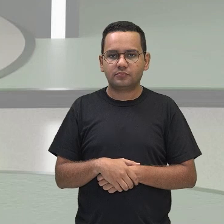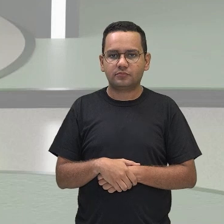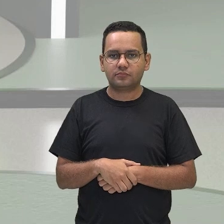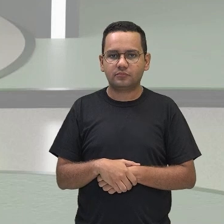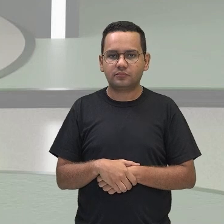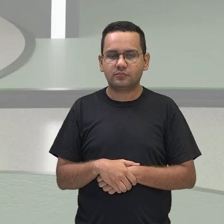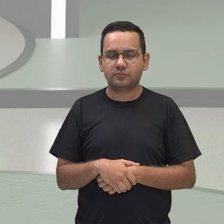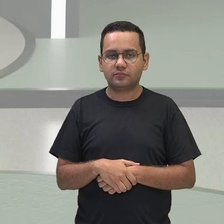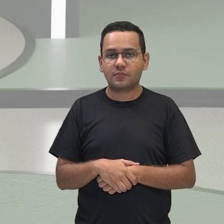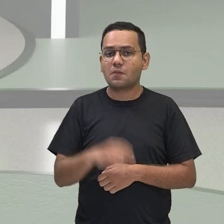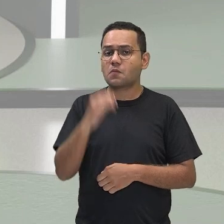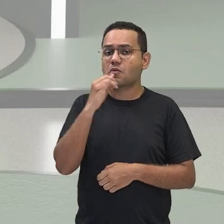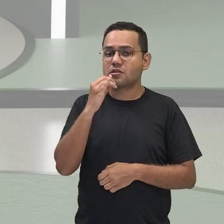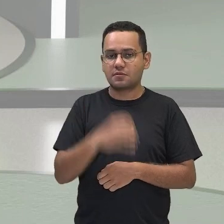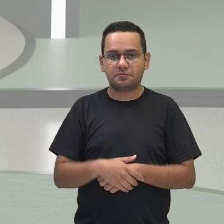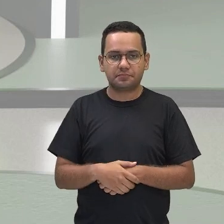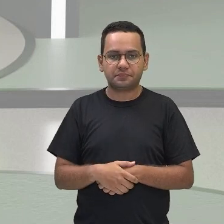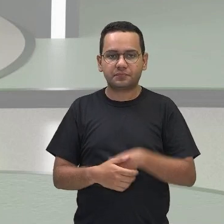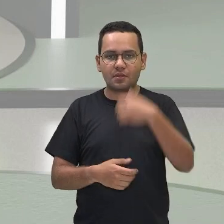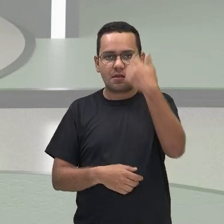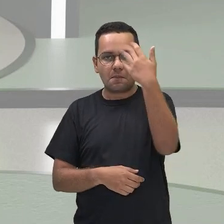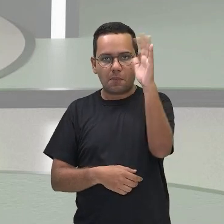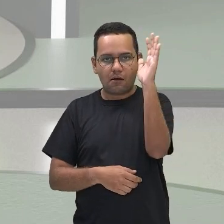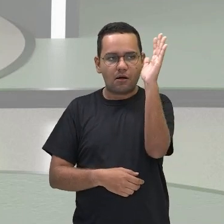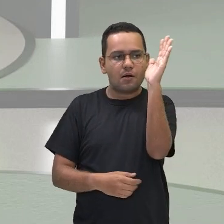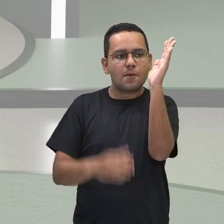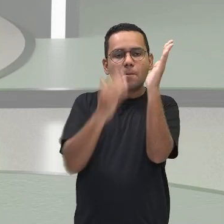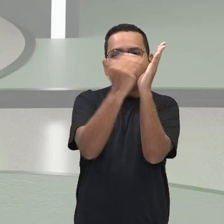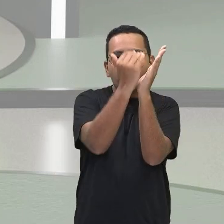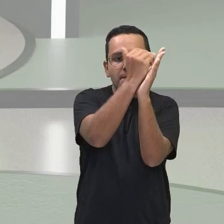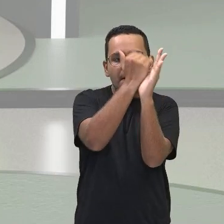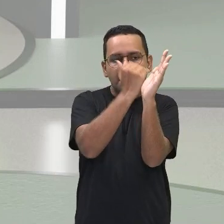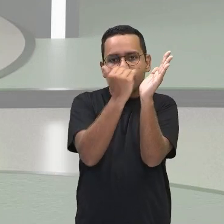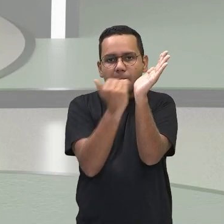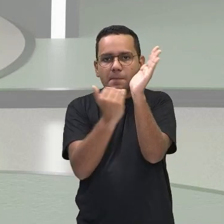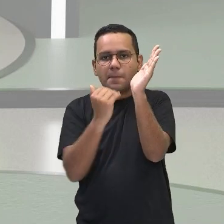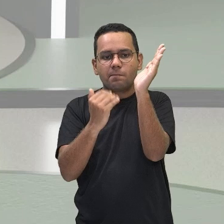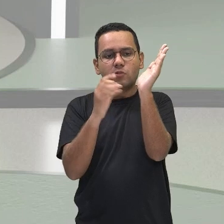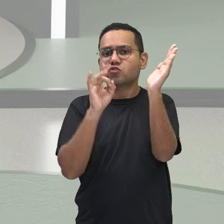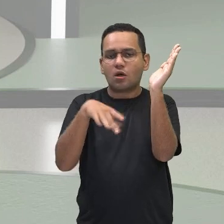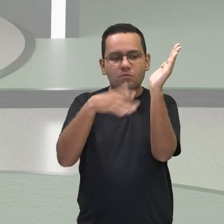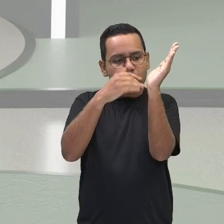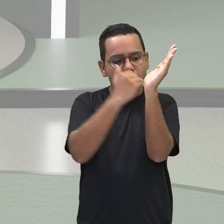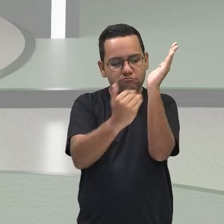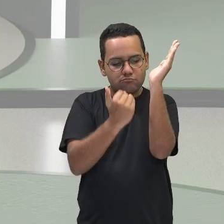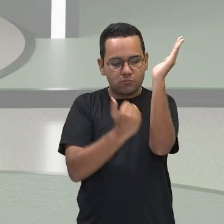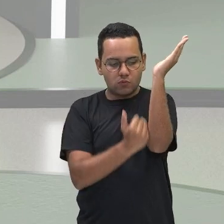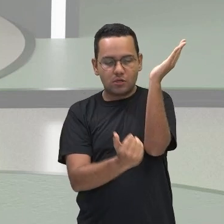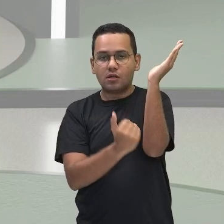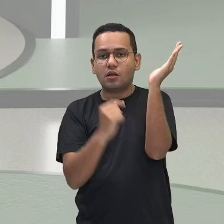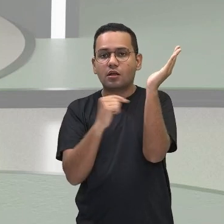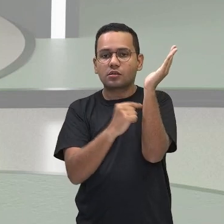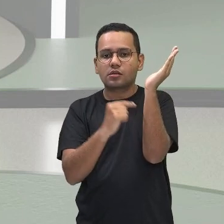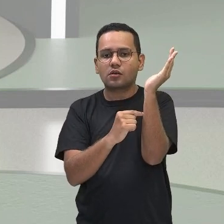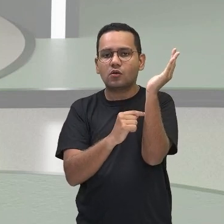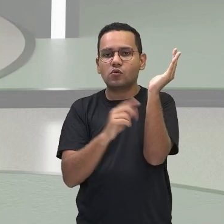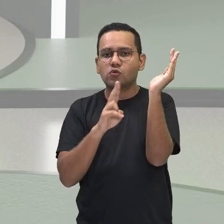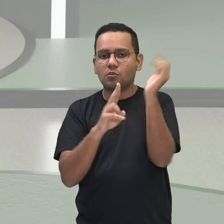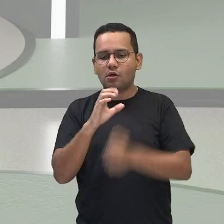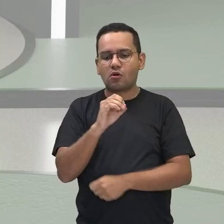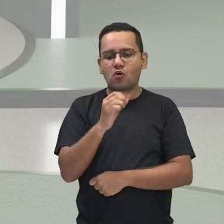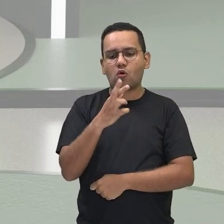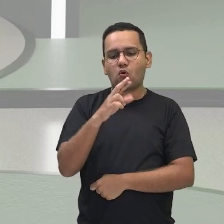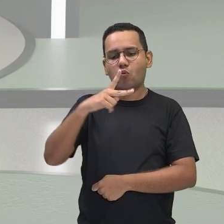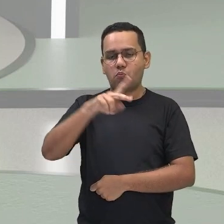pego a árvore, tiro galhos, tiro troncos, eu vou ter o quê? Um corpo. O que é um